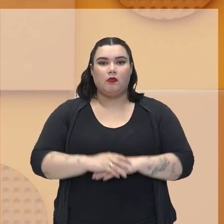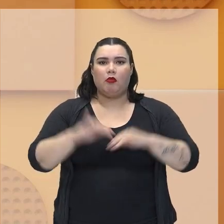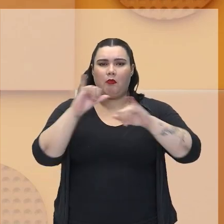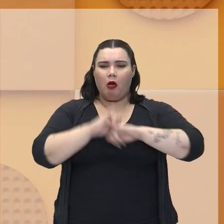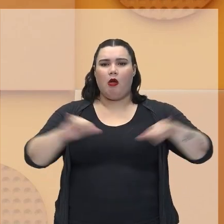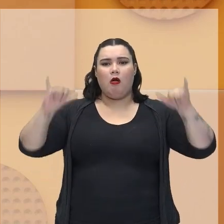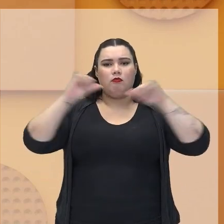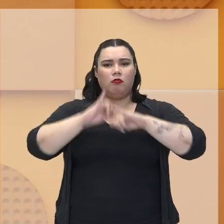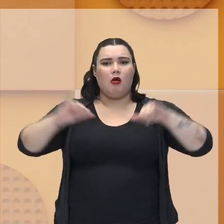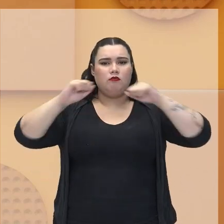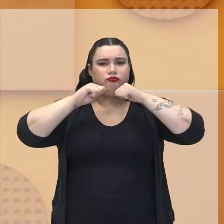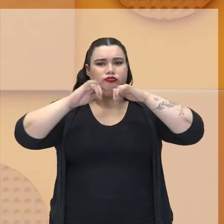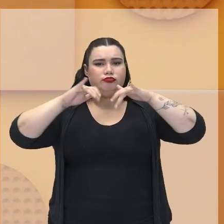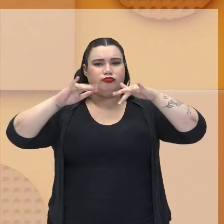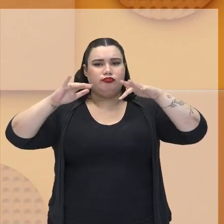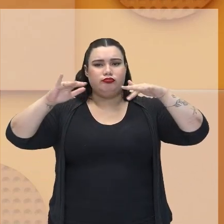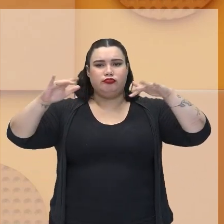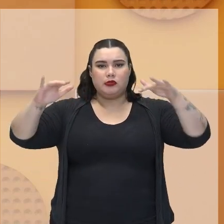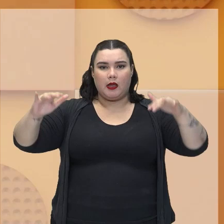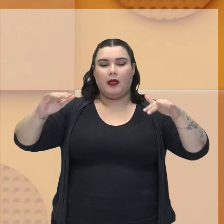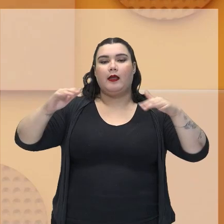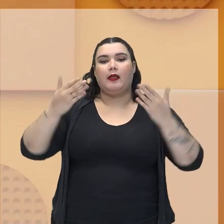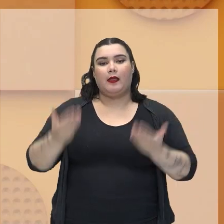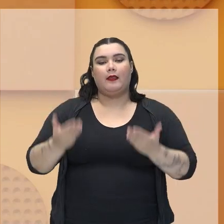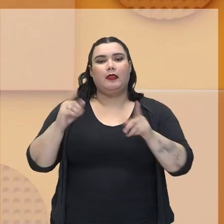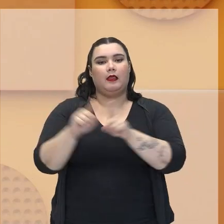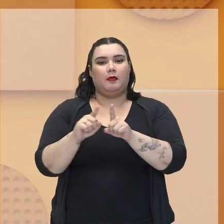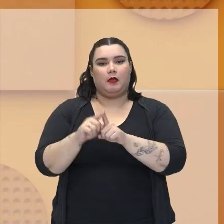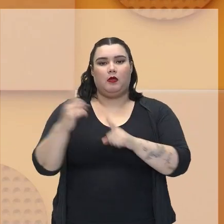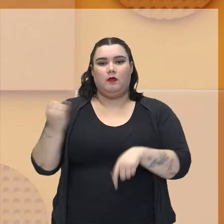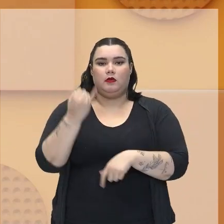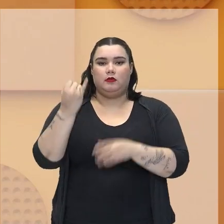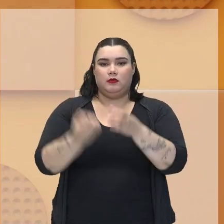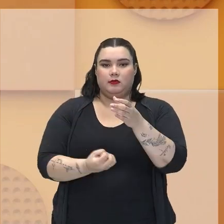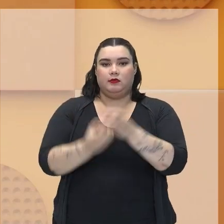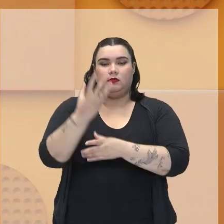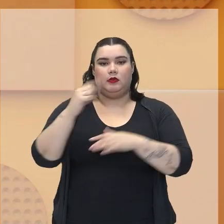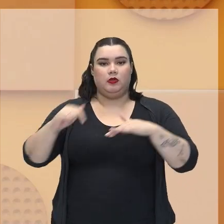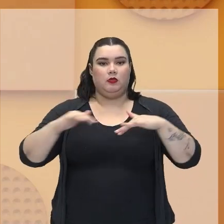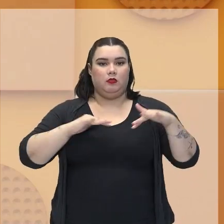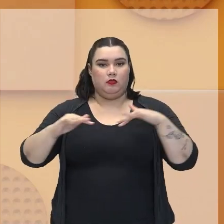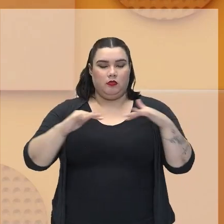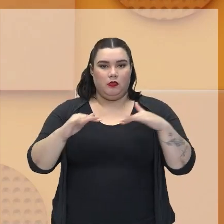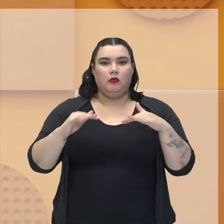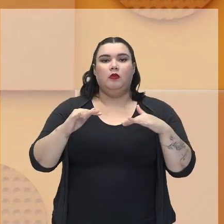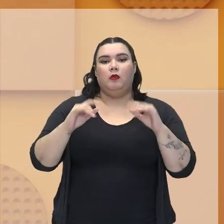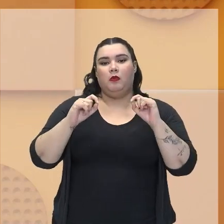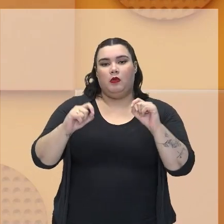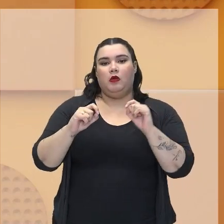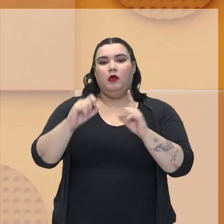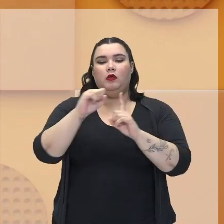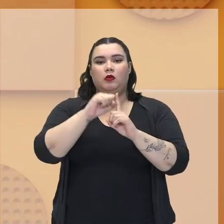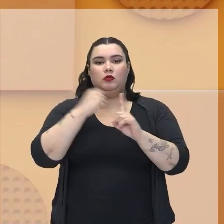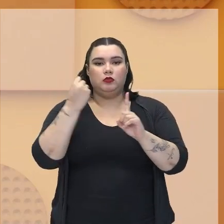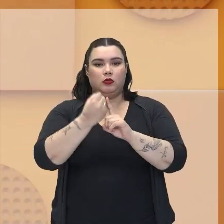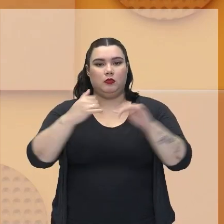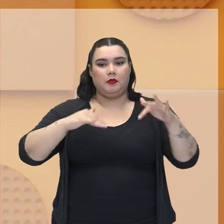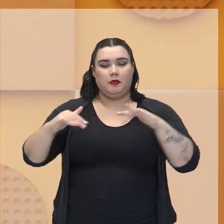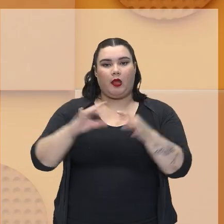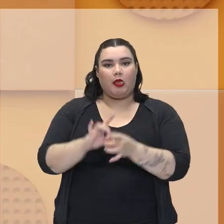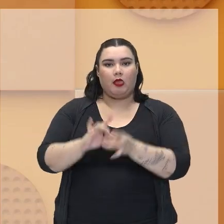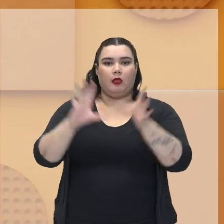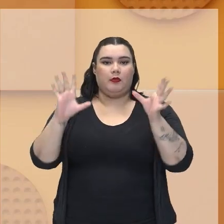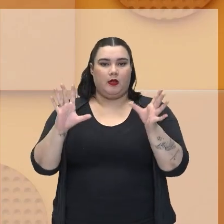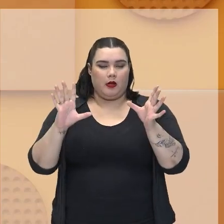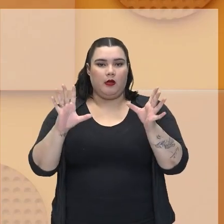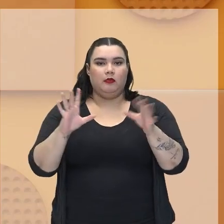divulgada entre os escravizados e também foi fundamental ali para o surgimento desse movimento abolicionista no seio do militarismo